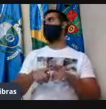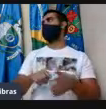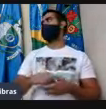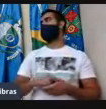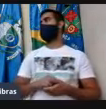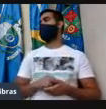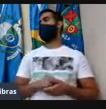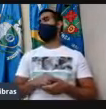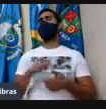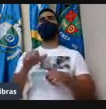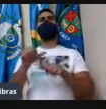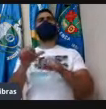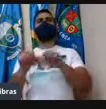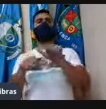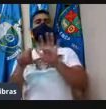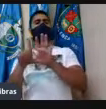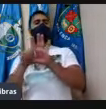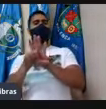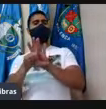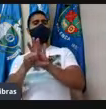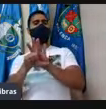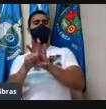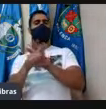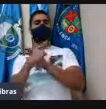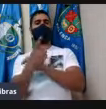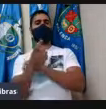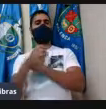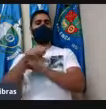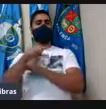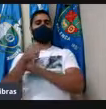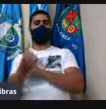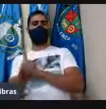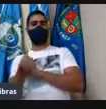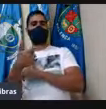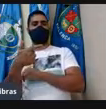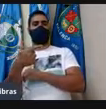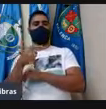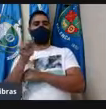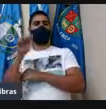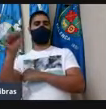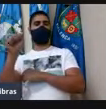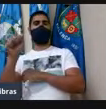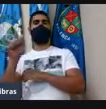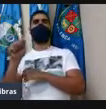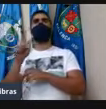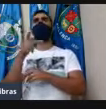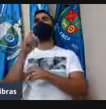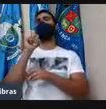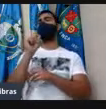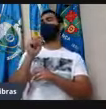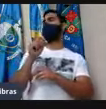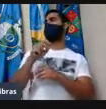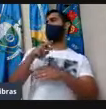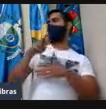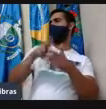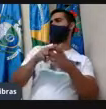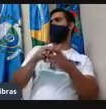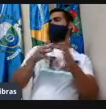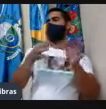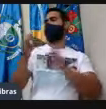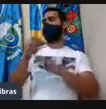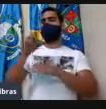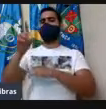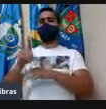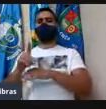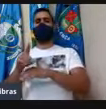Públicos, que altera a Lei Complementar 196, de 27 de abril, que dispõe sobre a revisão do Plano